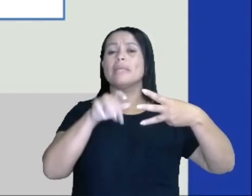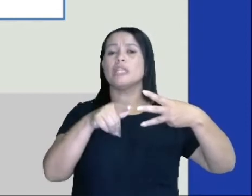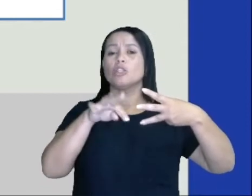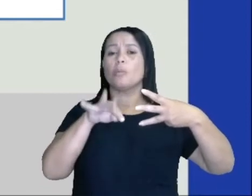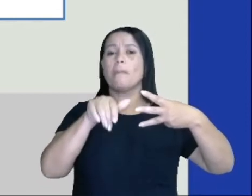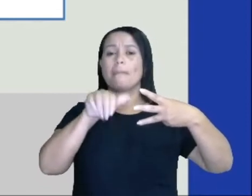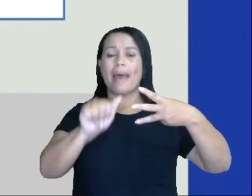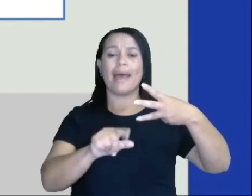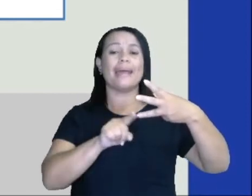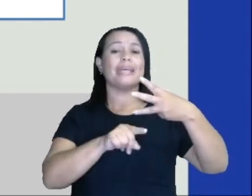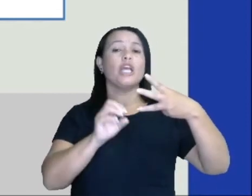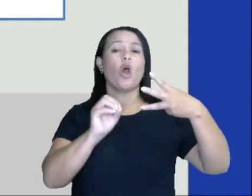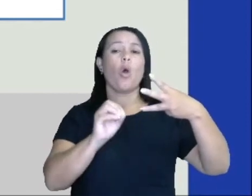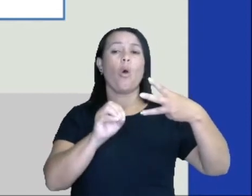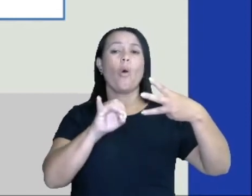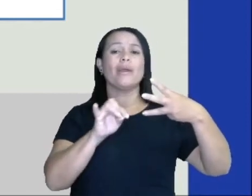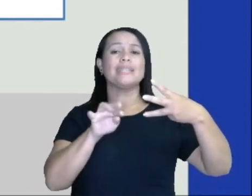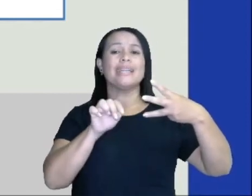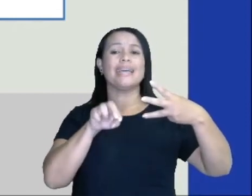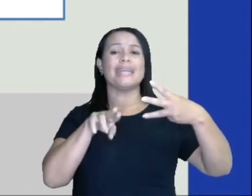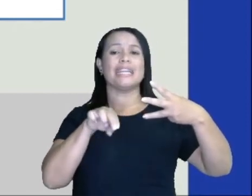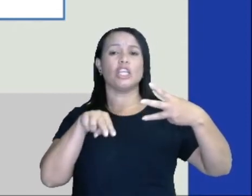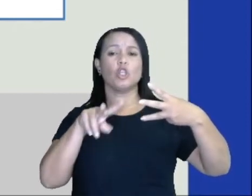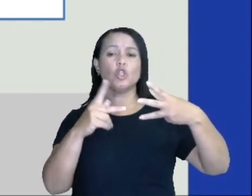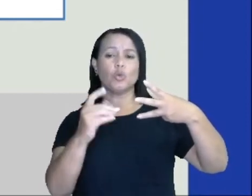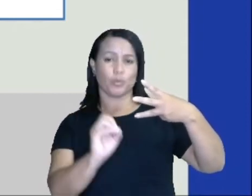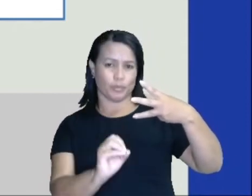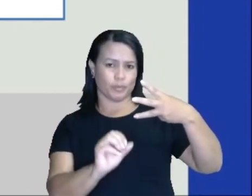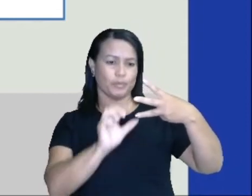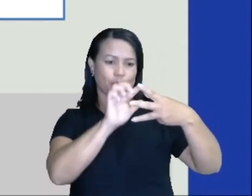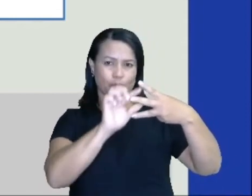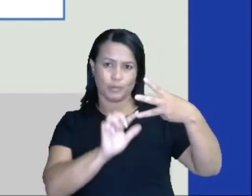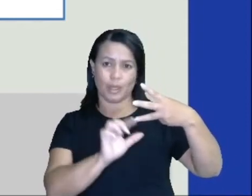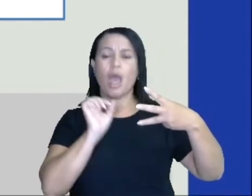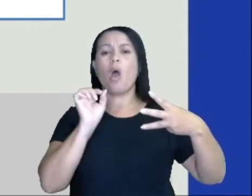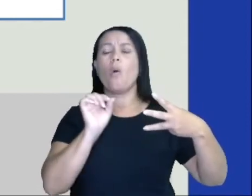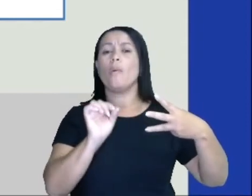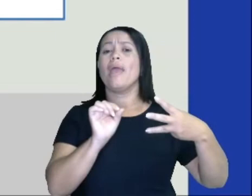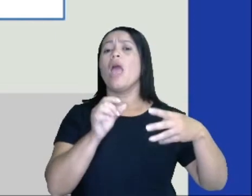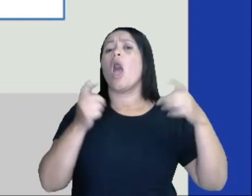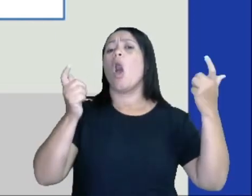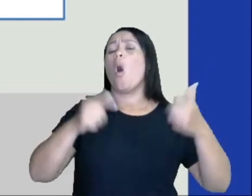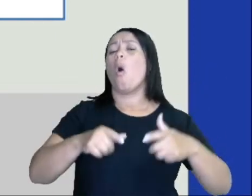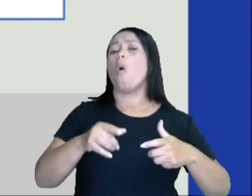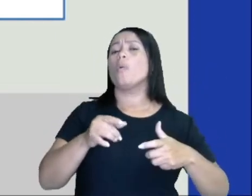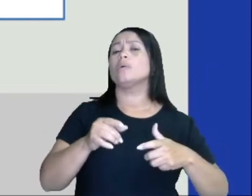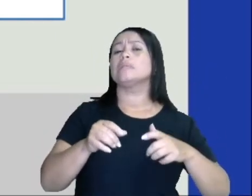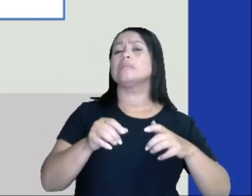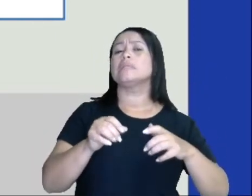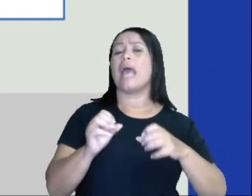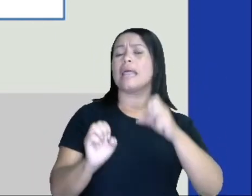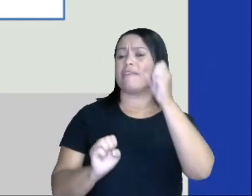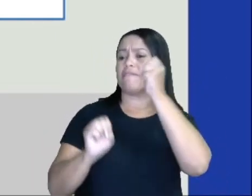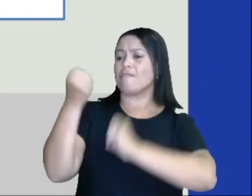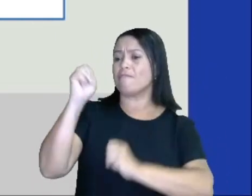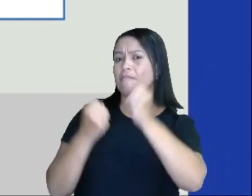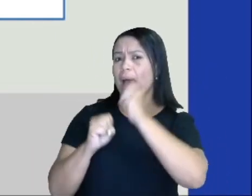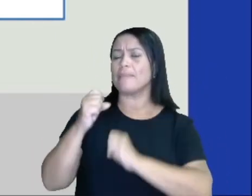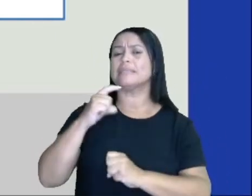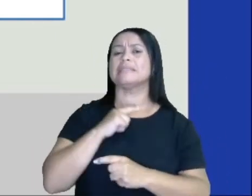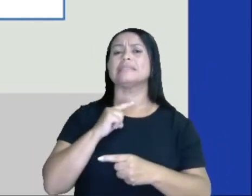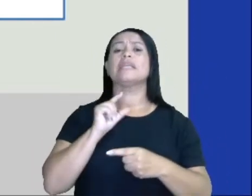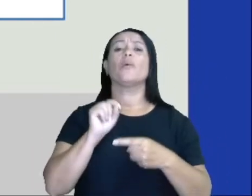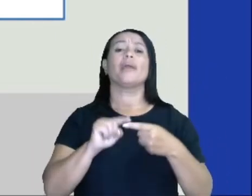Pirituba e Oiteirinho. No setor industrial, há várias fábricas, como